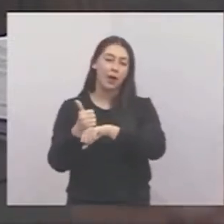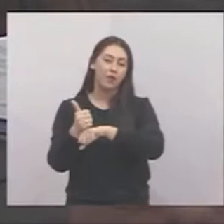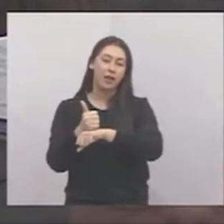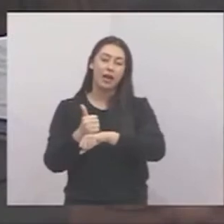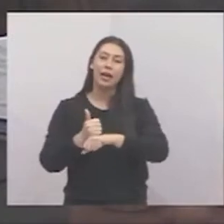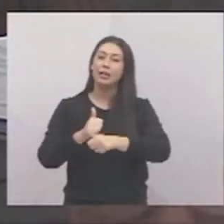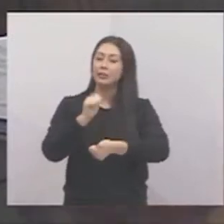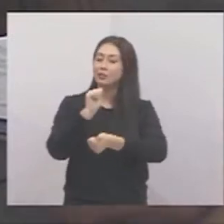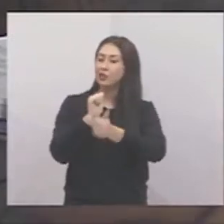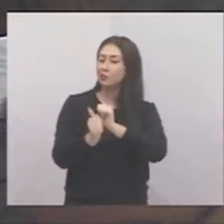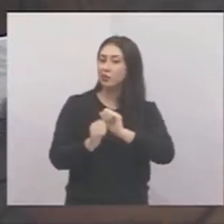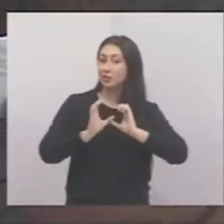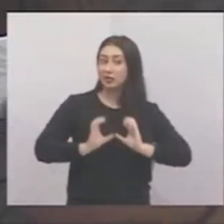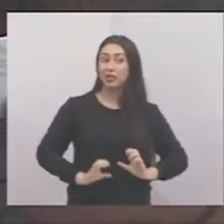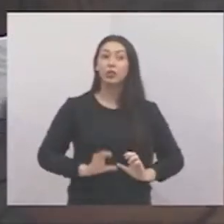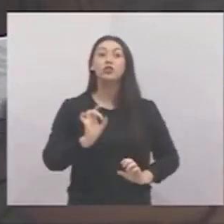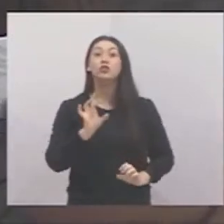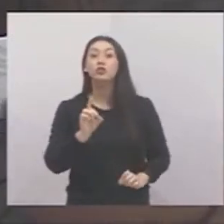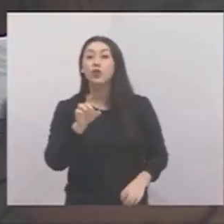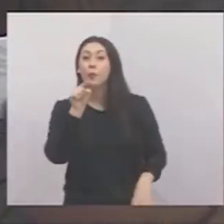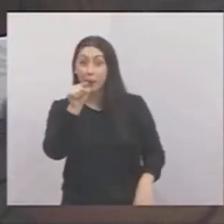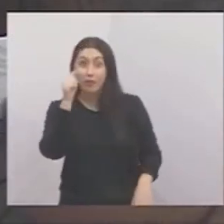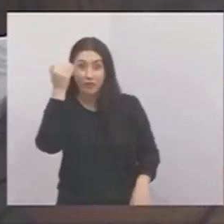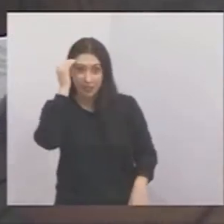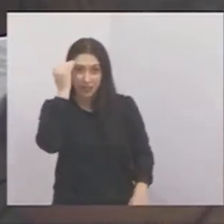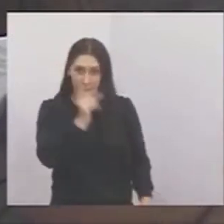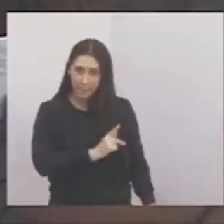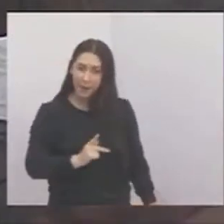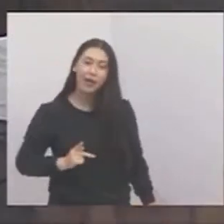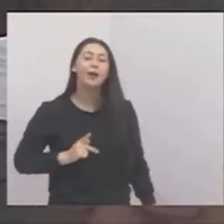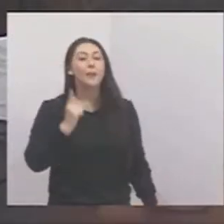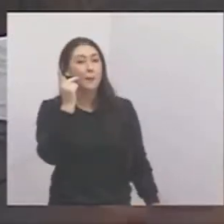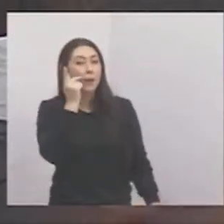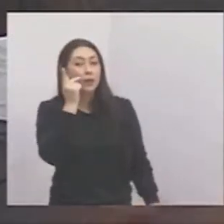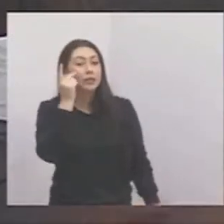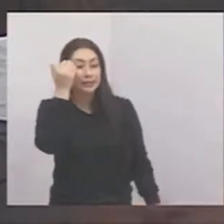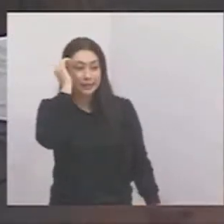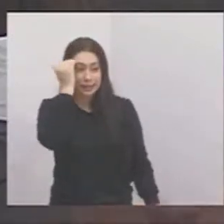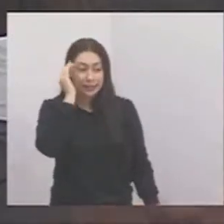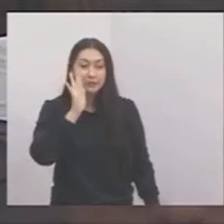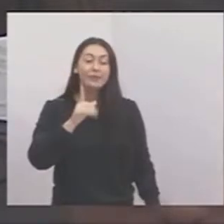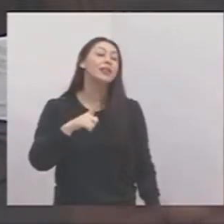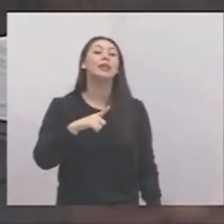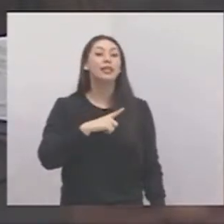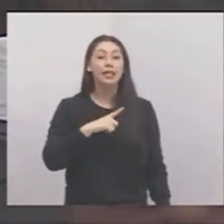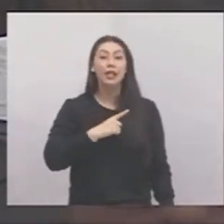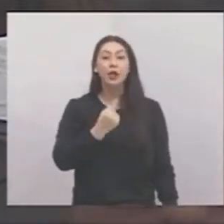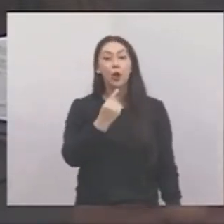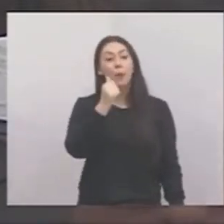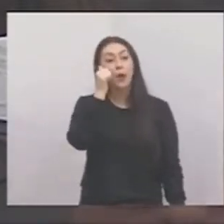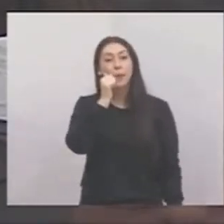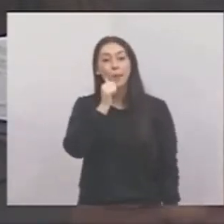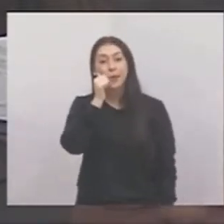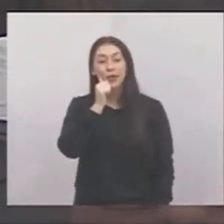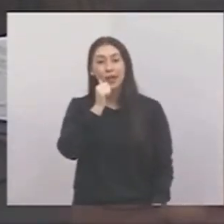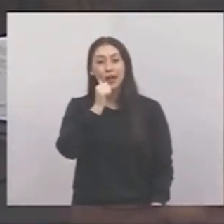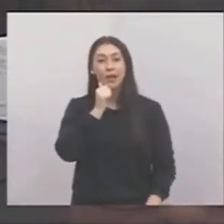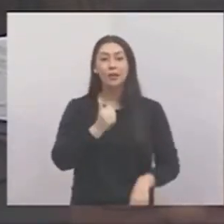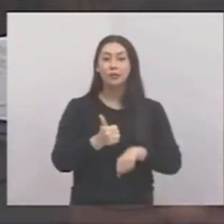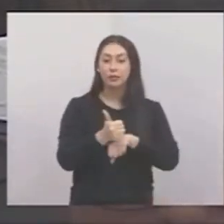Teve, o senhor tem uma ideia, senhor Paulinho, presidente da Câmara? Teve uma atleta nossa aqui, que ela é